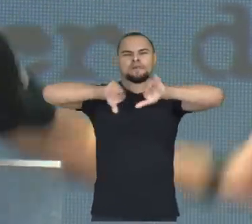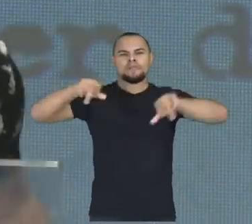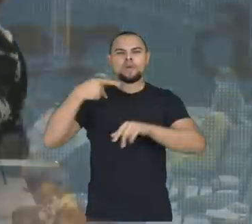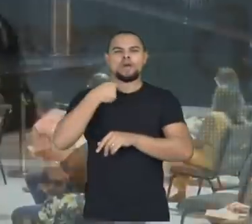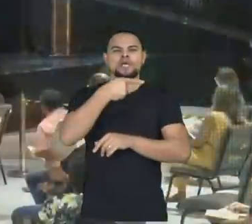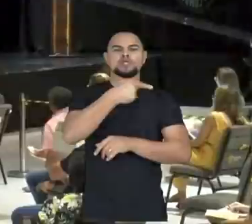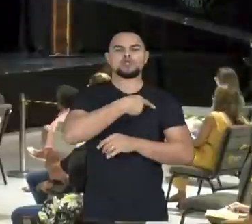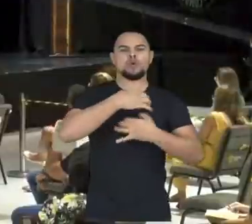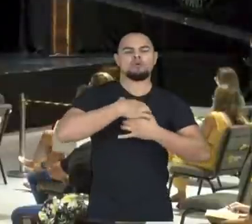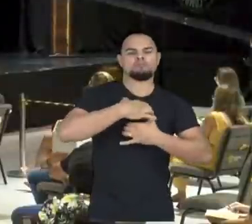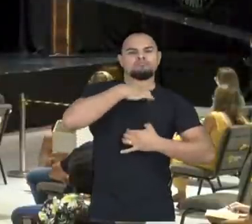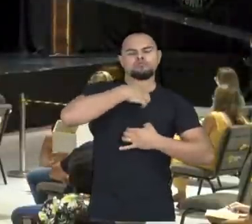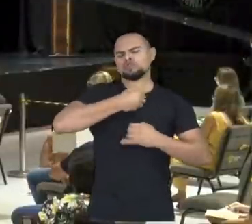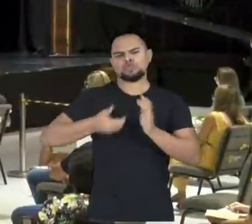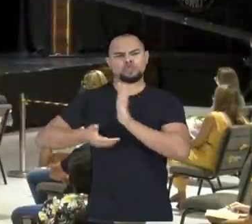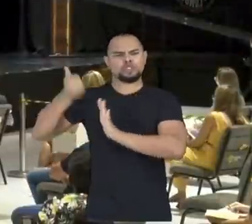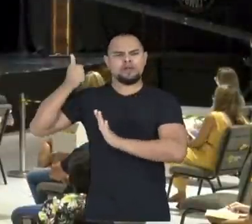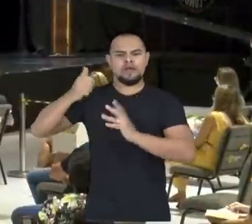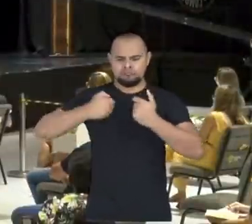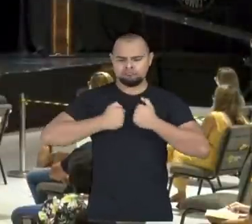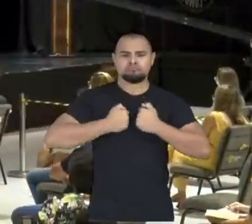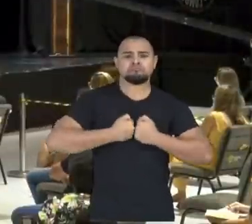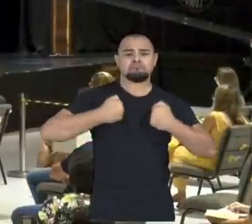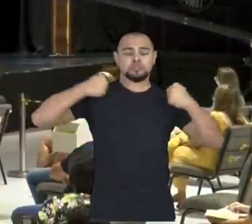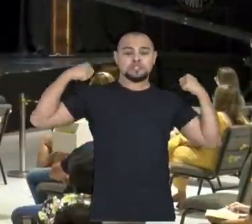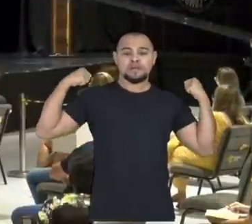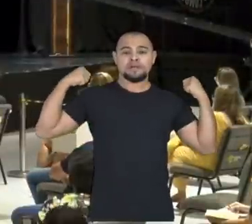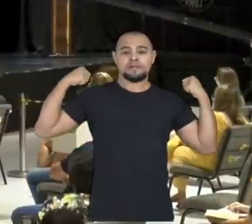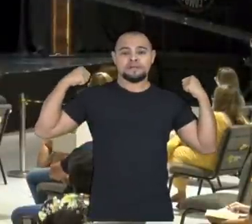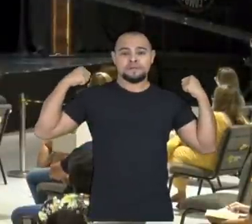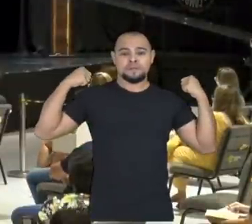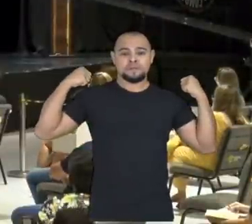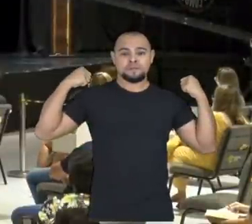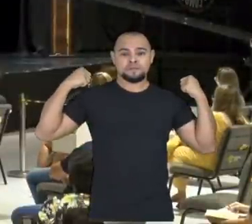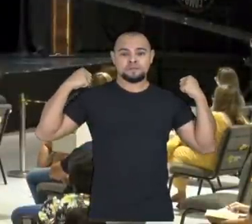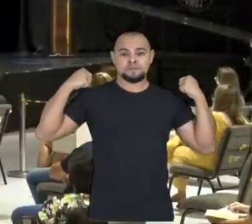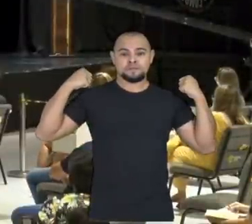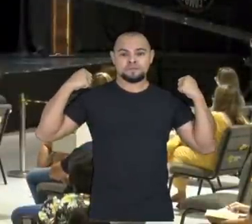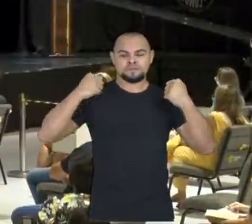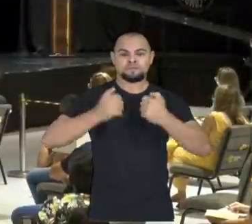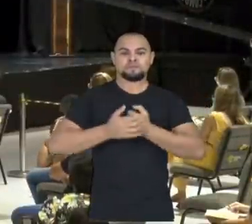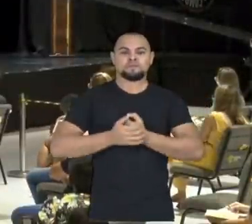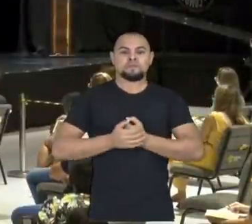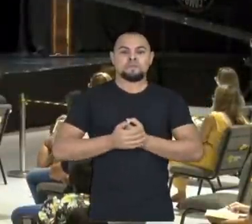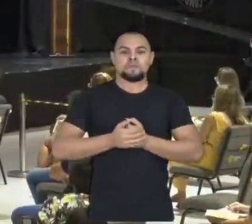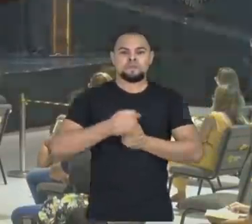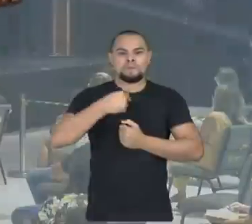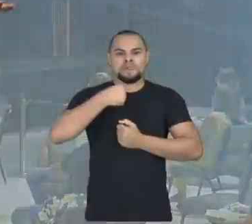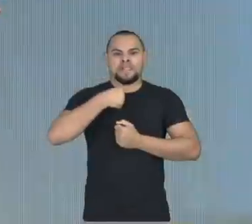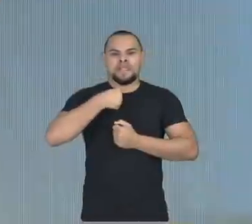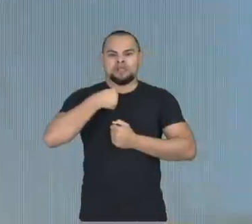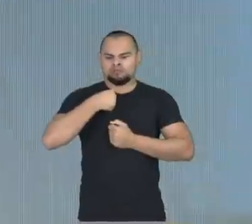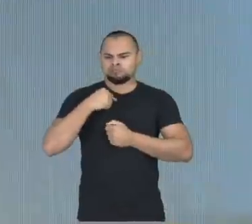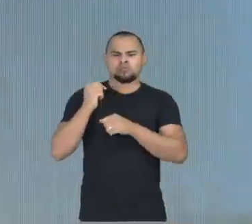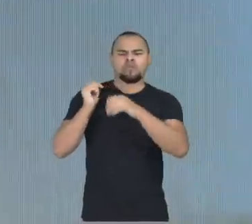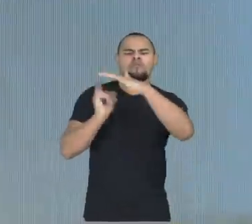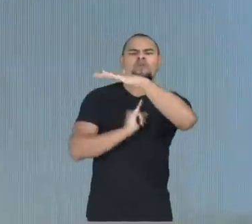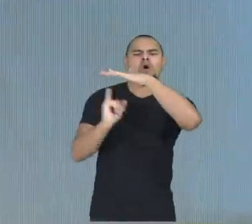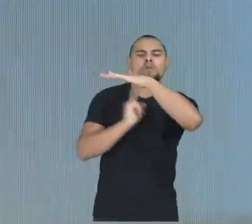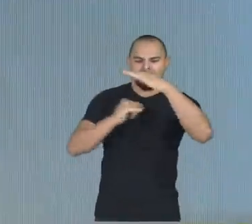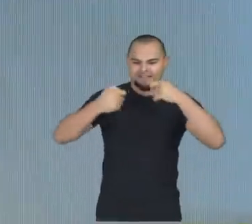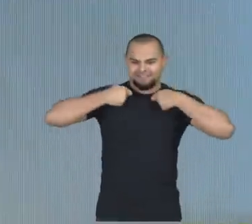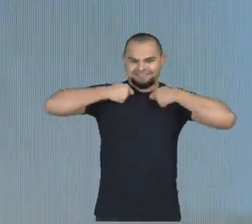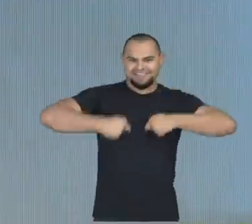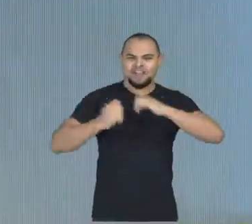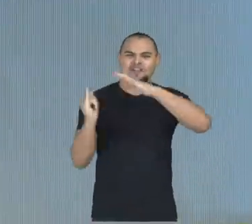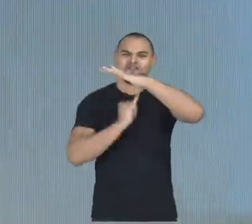tirar a gravata, se o pastor tirar o paletó. Não é porque, gente, Eu me visto de maneira informal, que isso